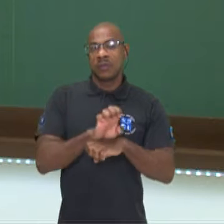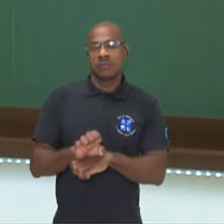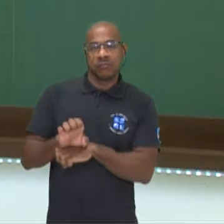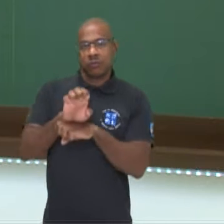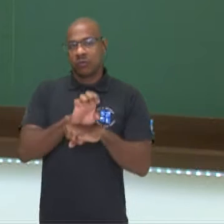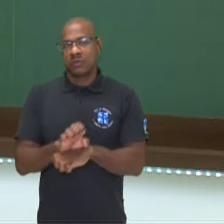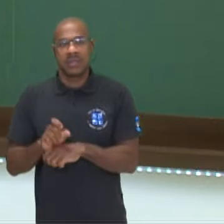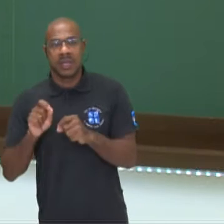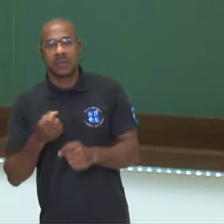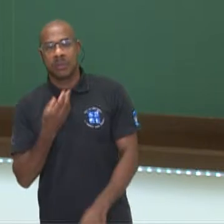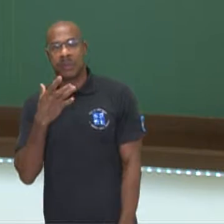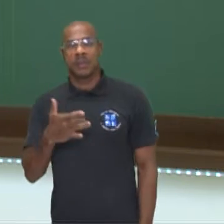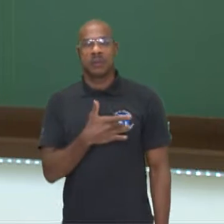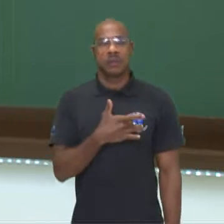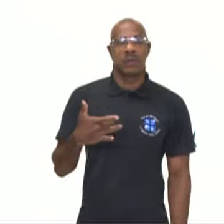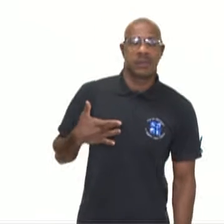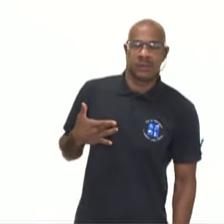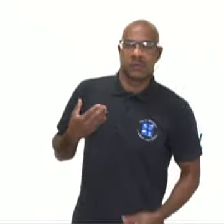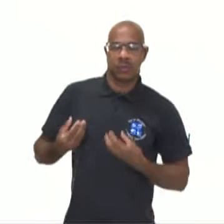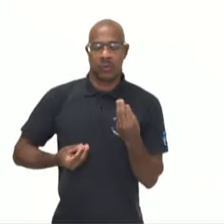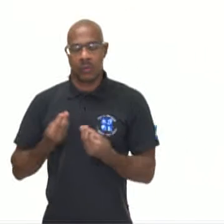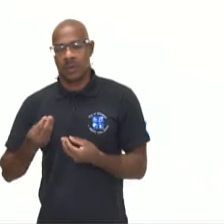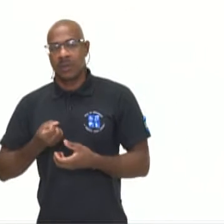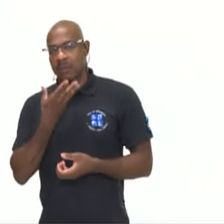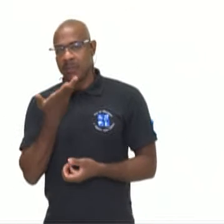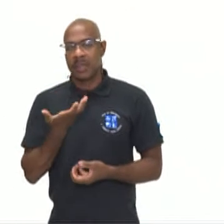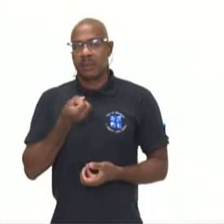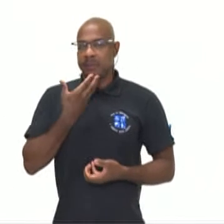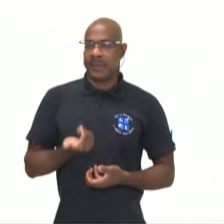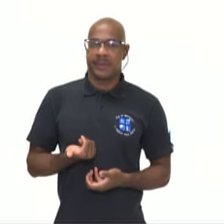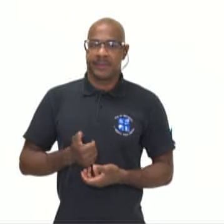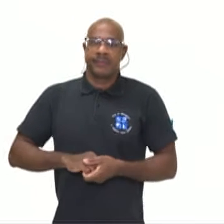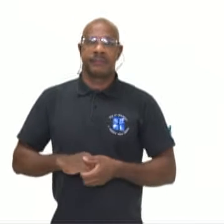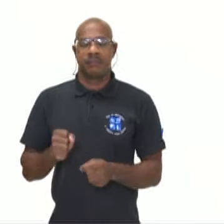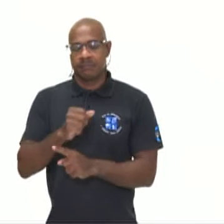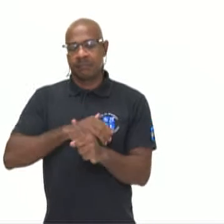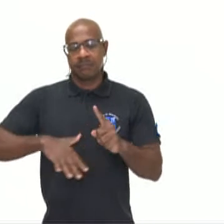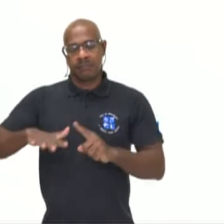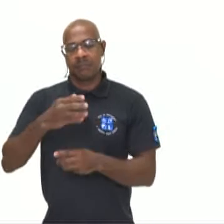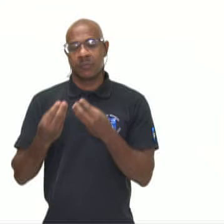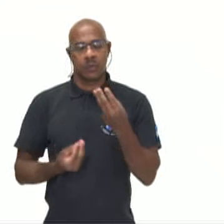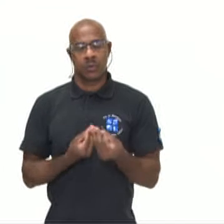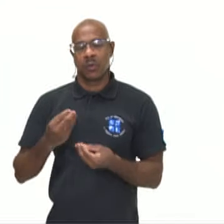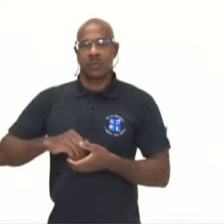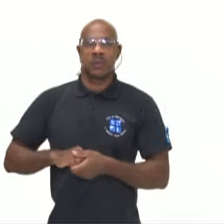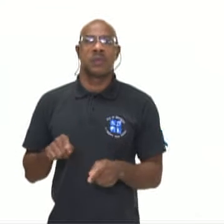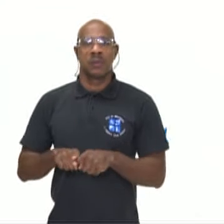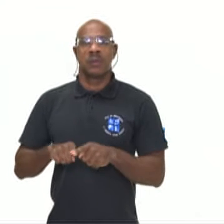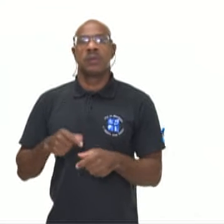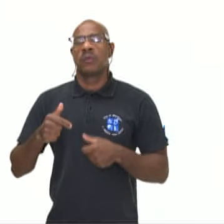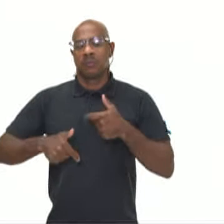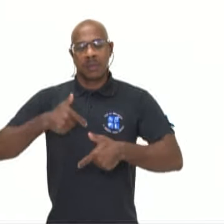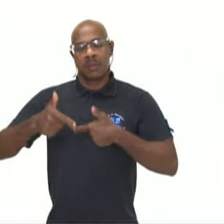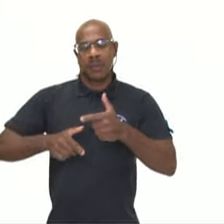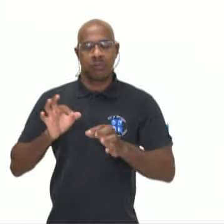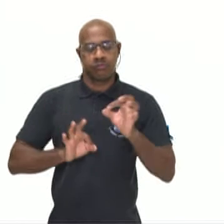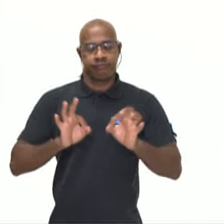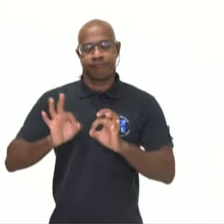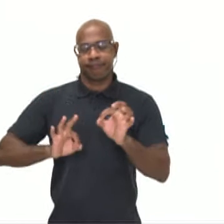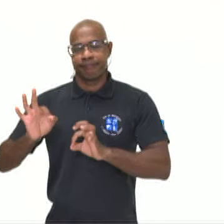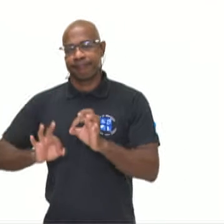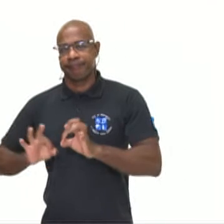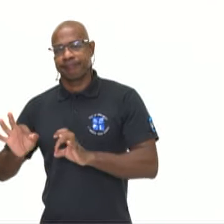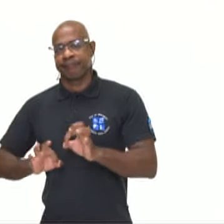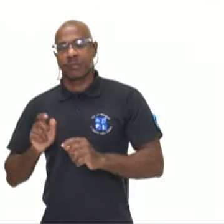aparelho estatal é presente para a população e desempenha o papel de organizador